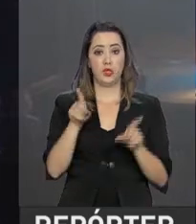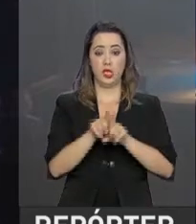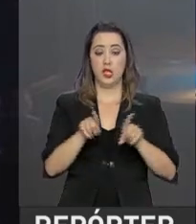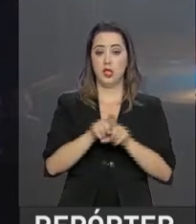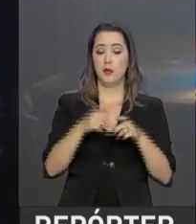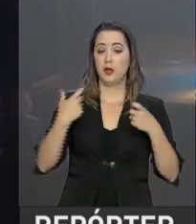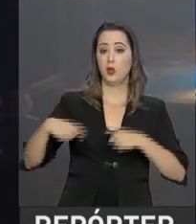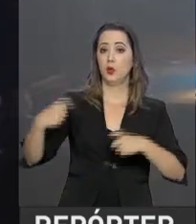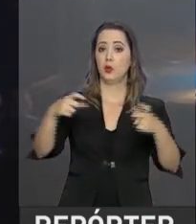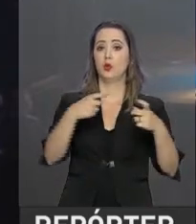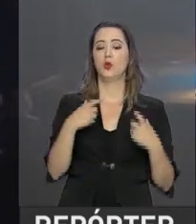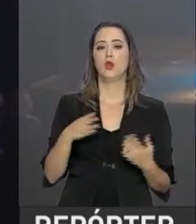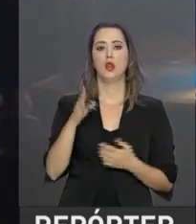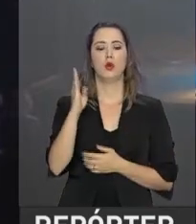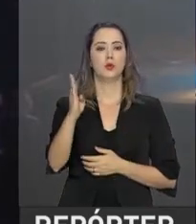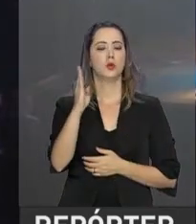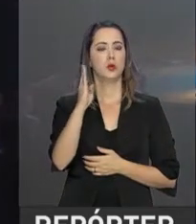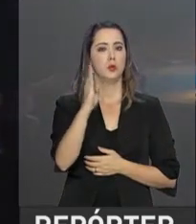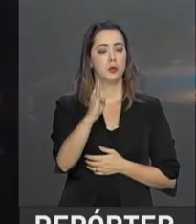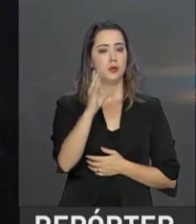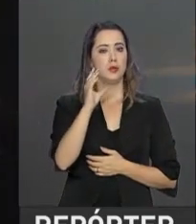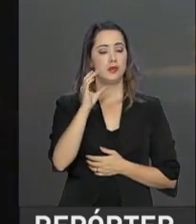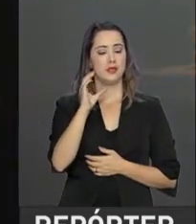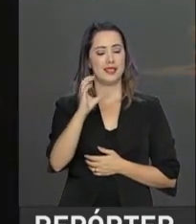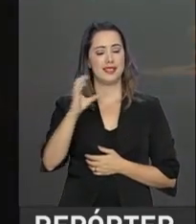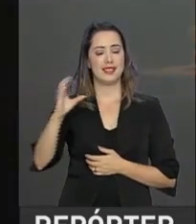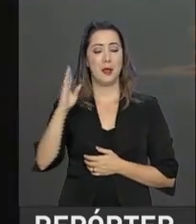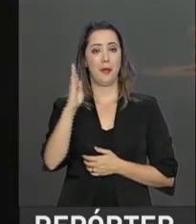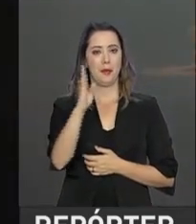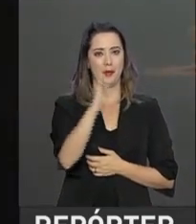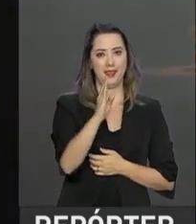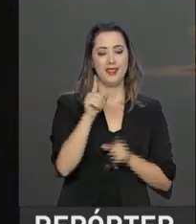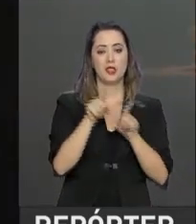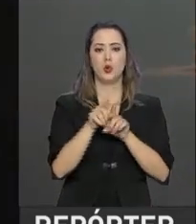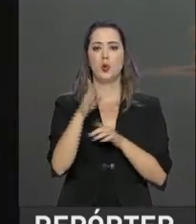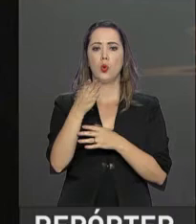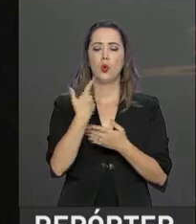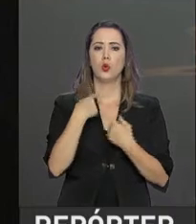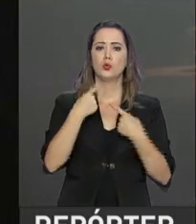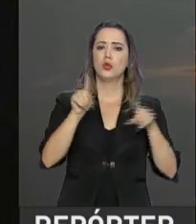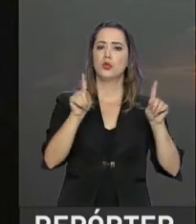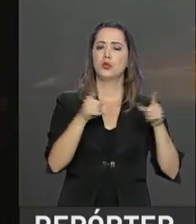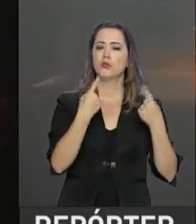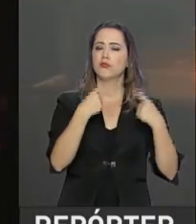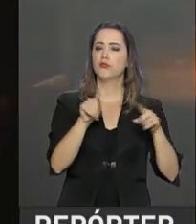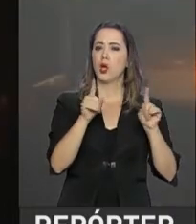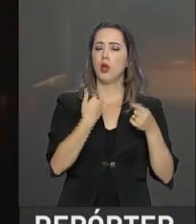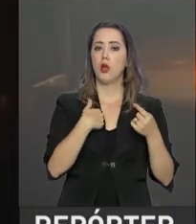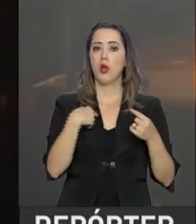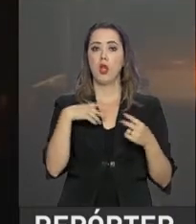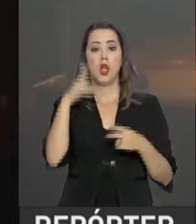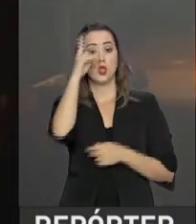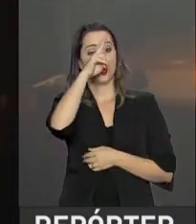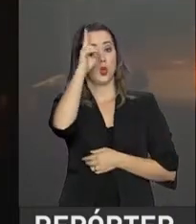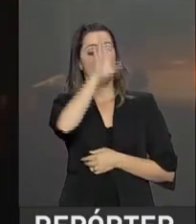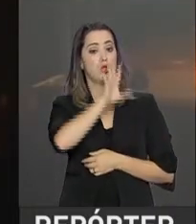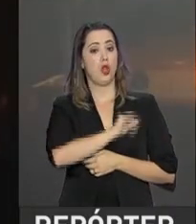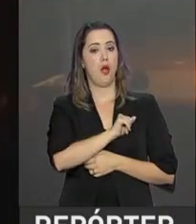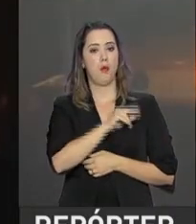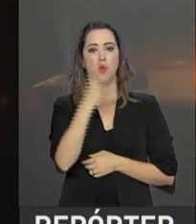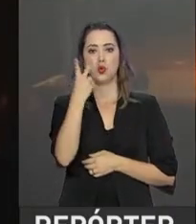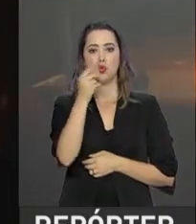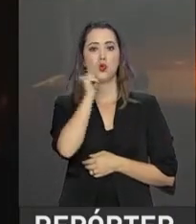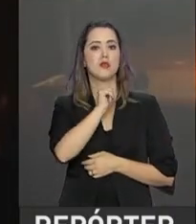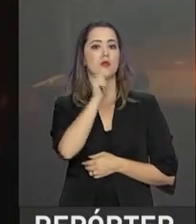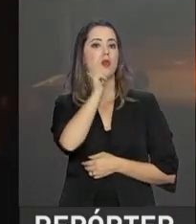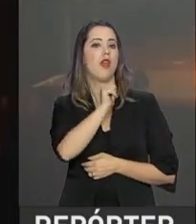no Centro Cultural Banco do Brasil, um musical contou a história de amor entre mulheres, pontuado por canções de